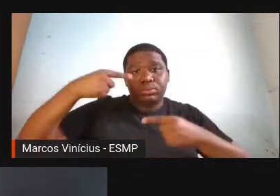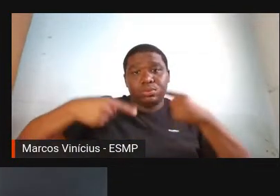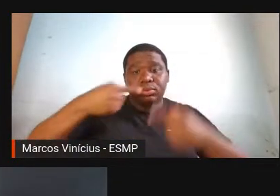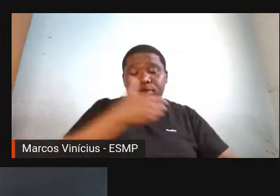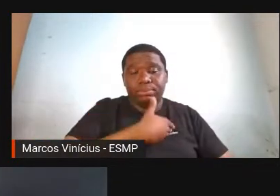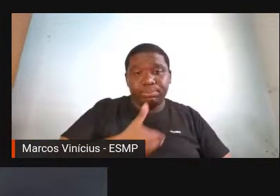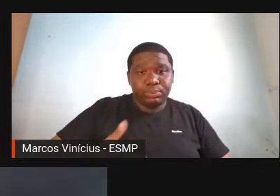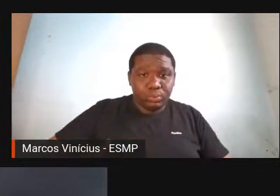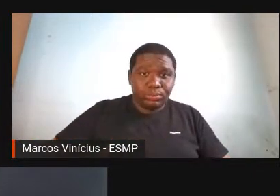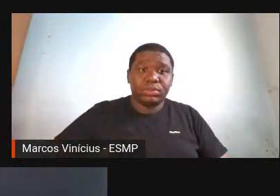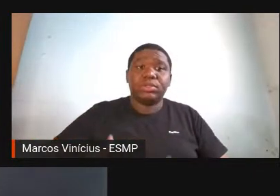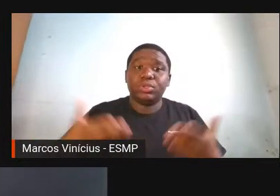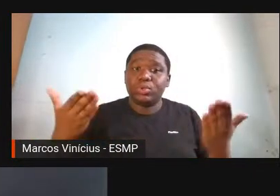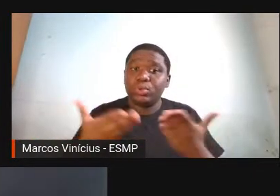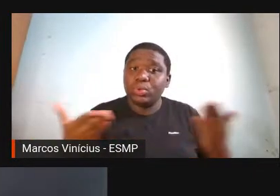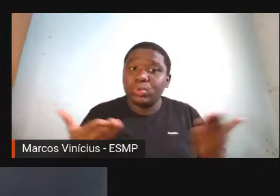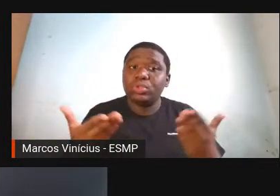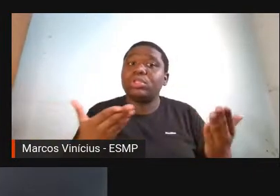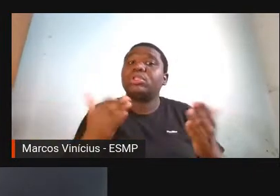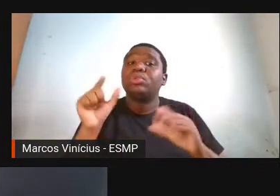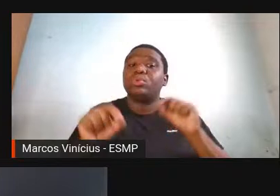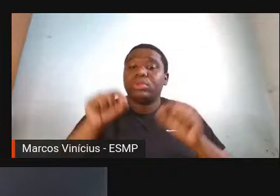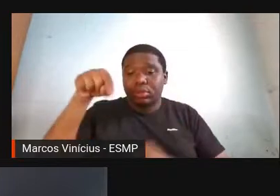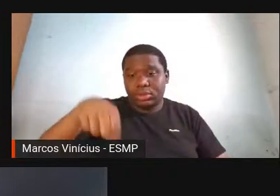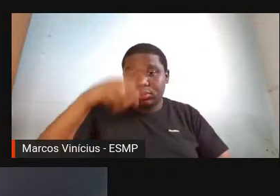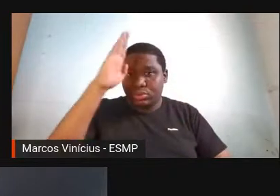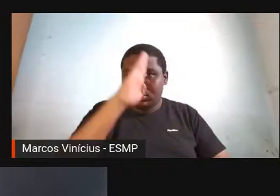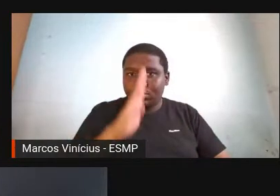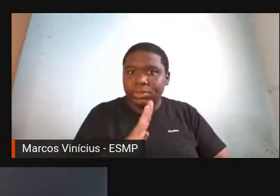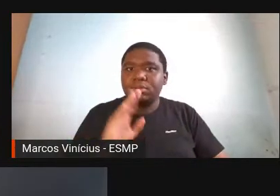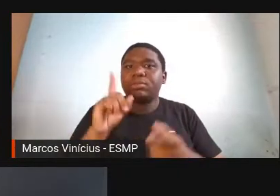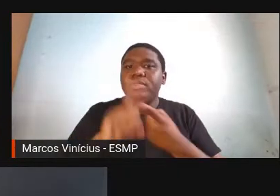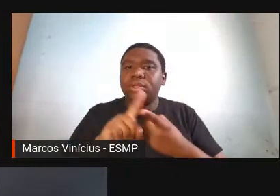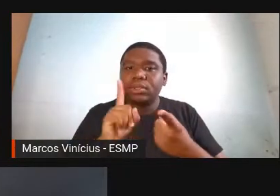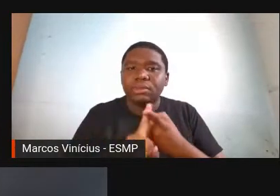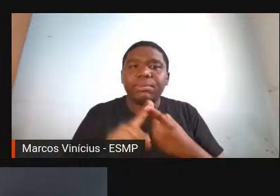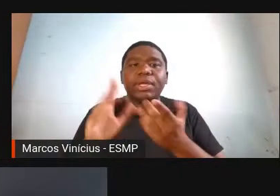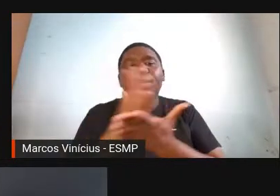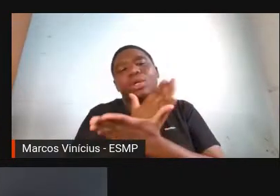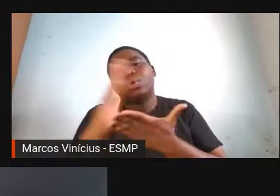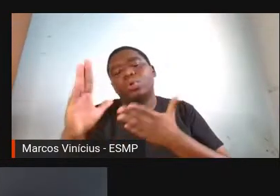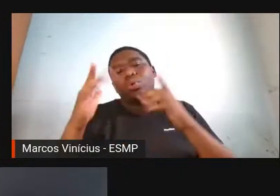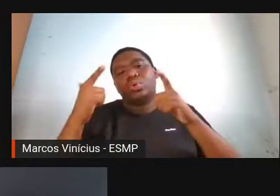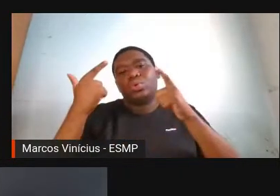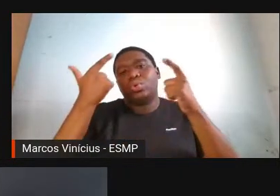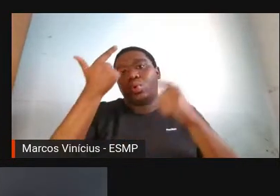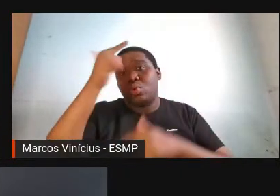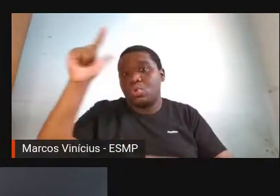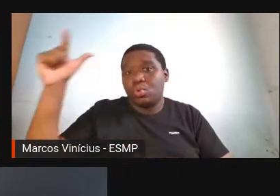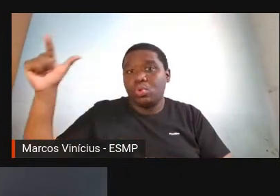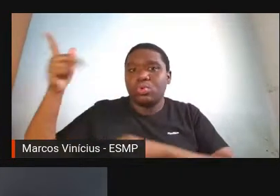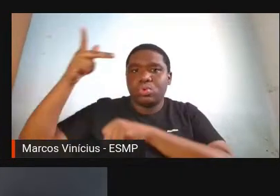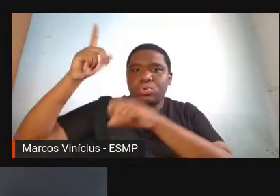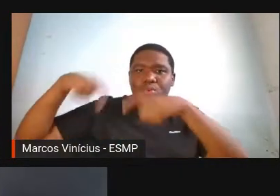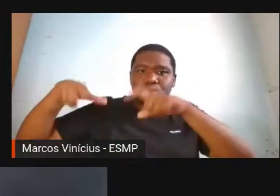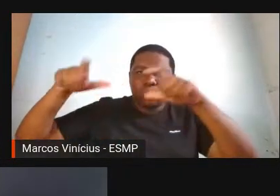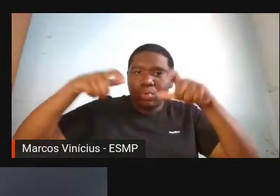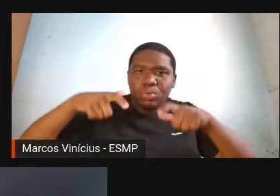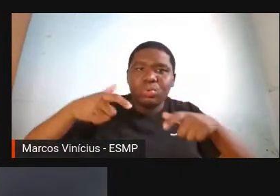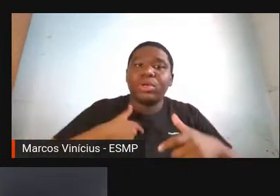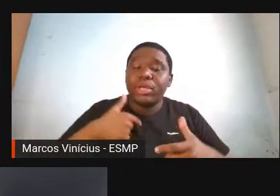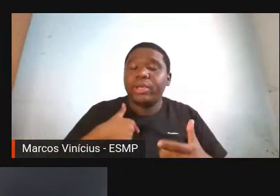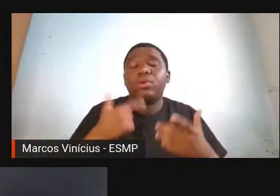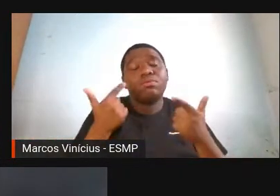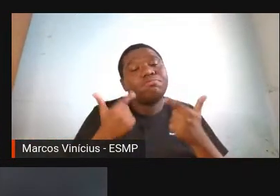públicas que hoje graça no Brasil e também em alguns outros locais. Eu desejo um